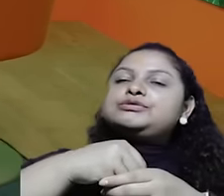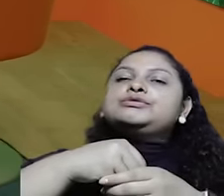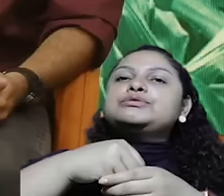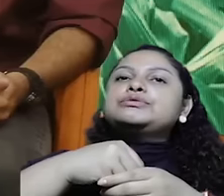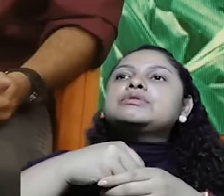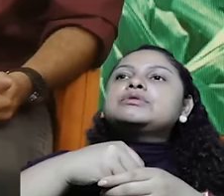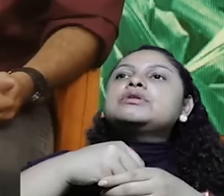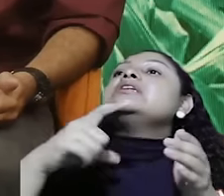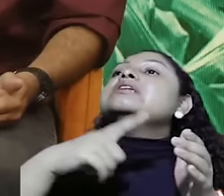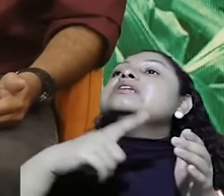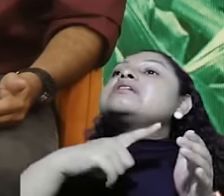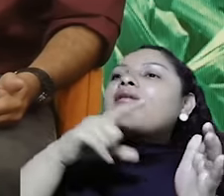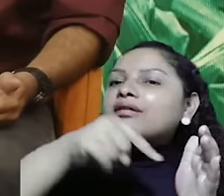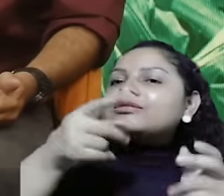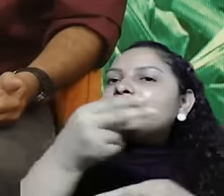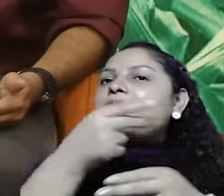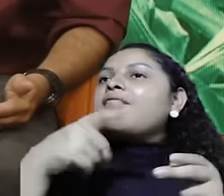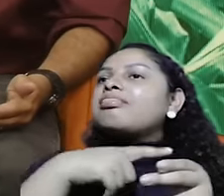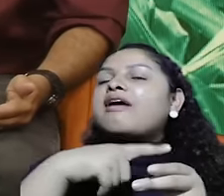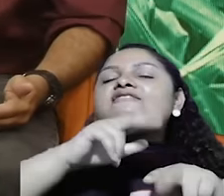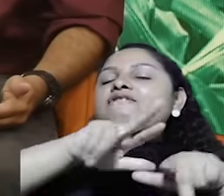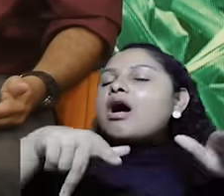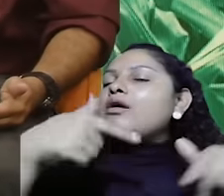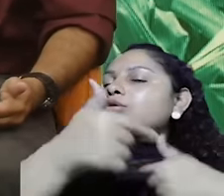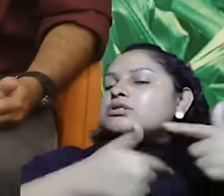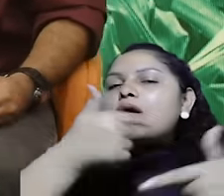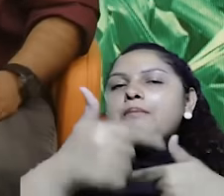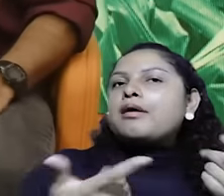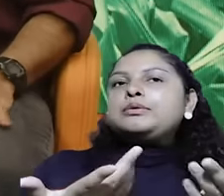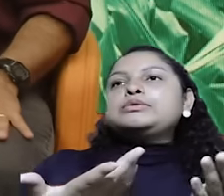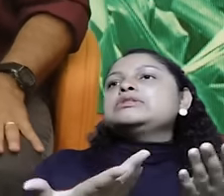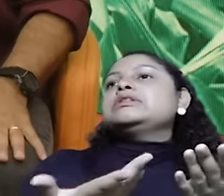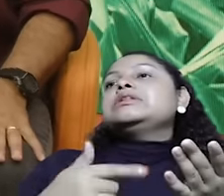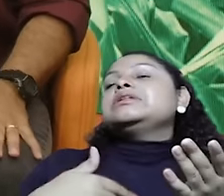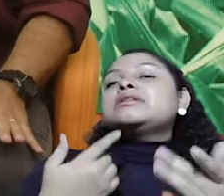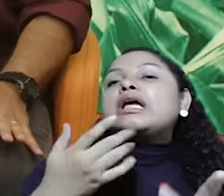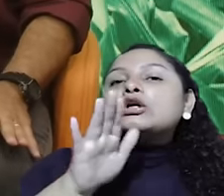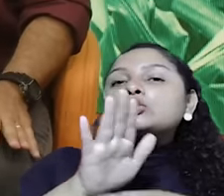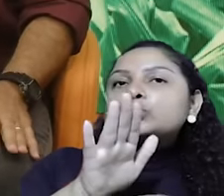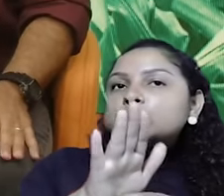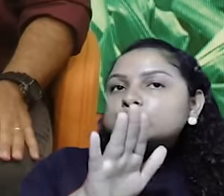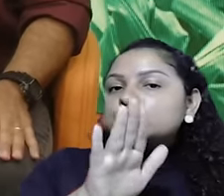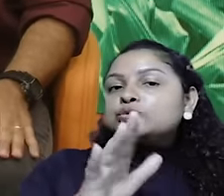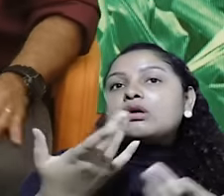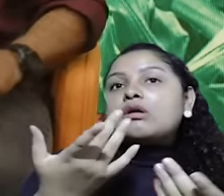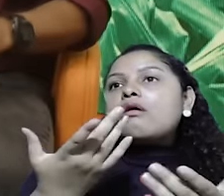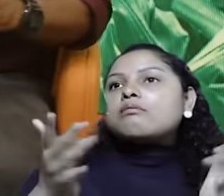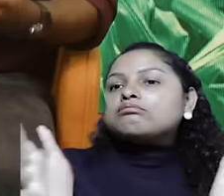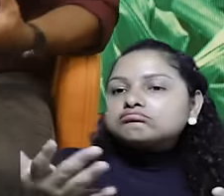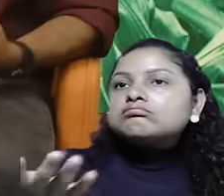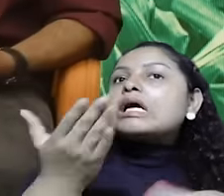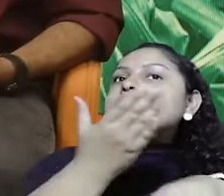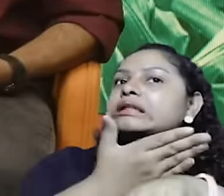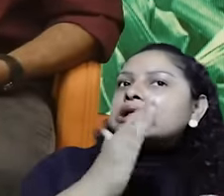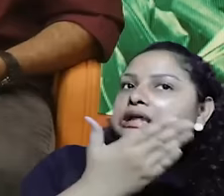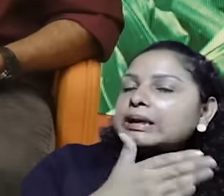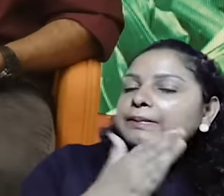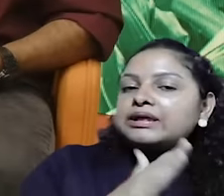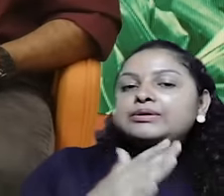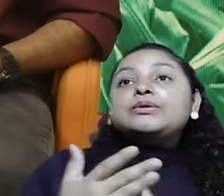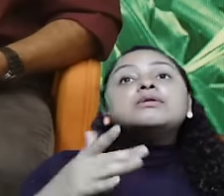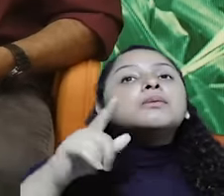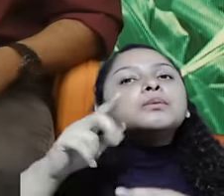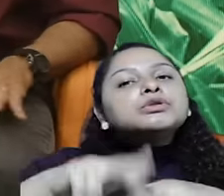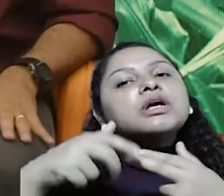Vários serviços né inclusive consultoria tem treinamento né então é importante nesse sentido esse profissionalismo né